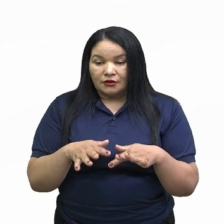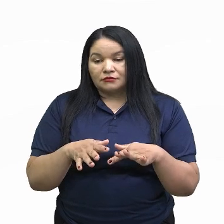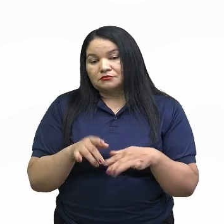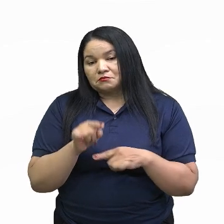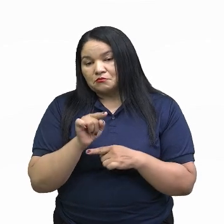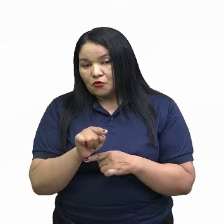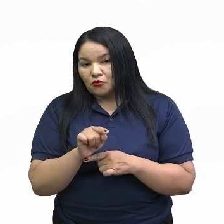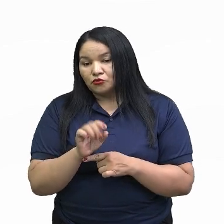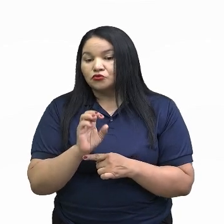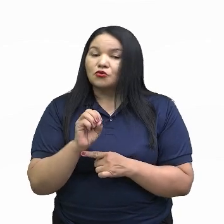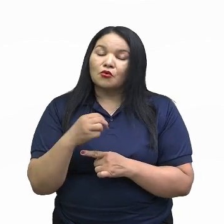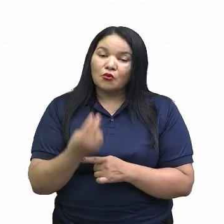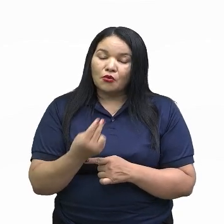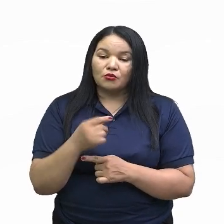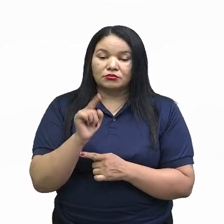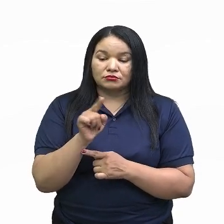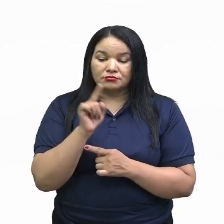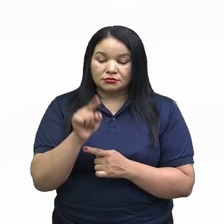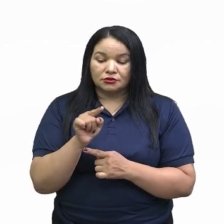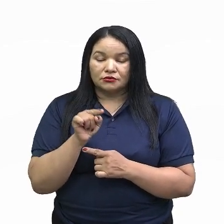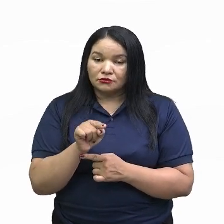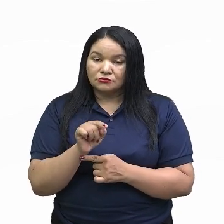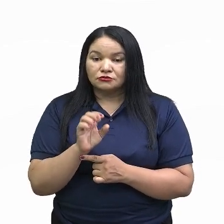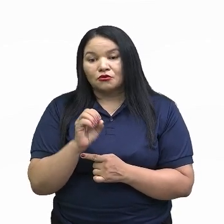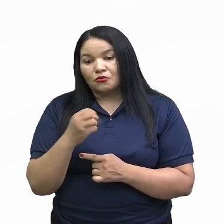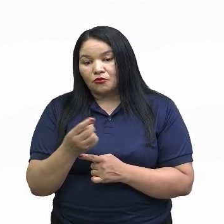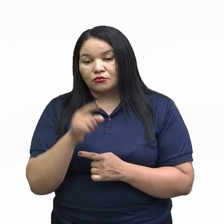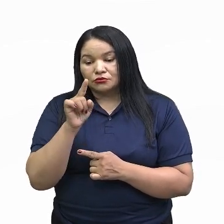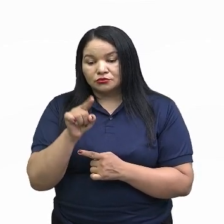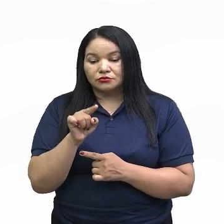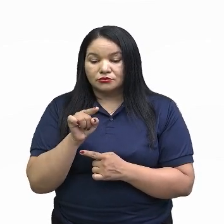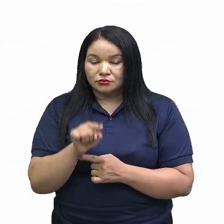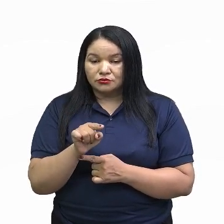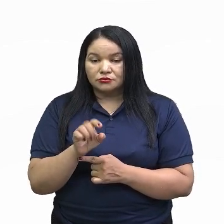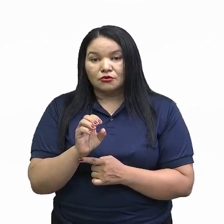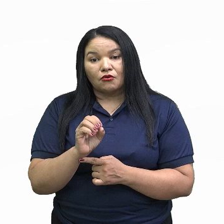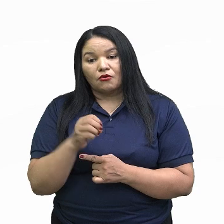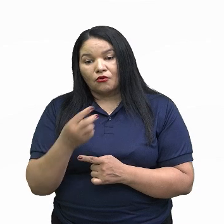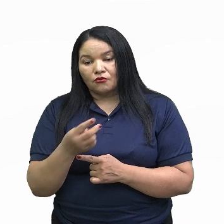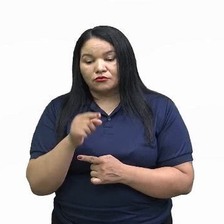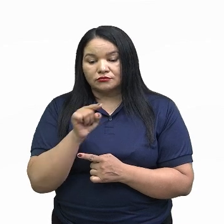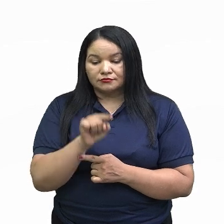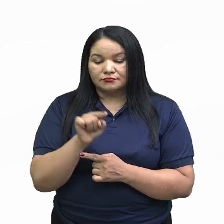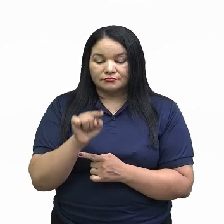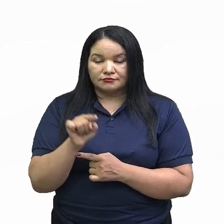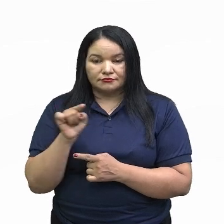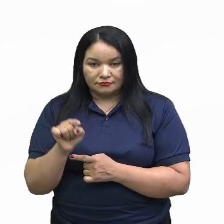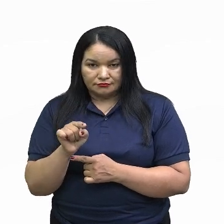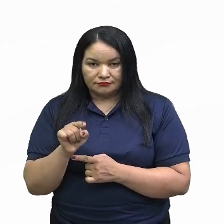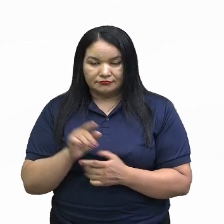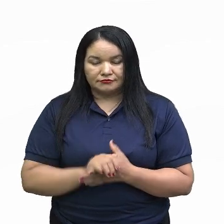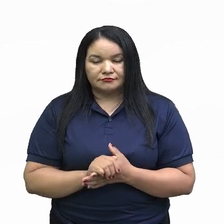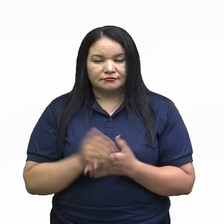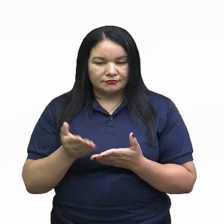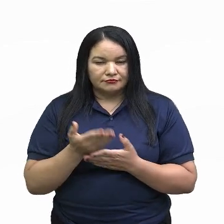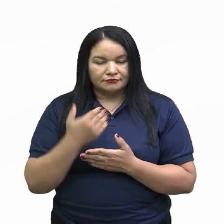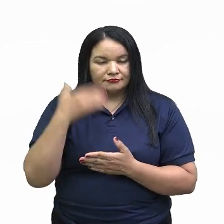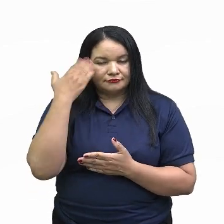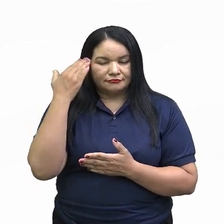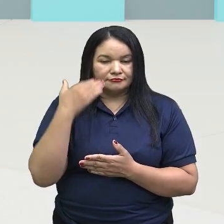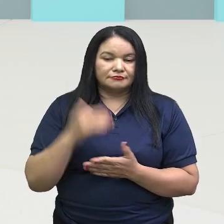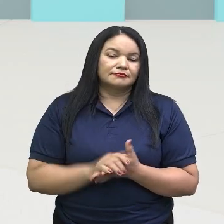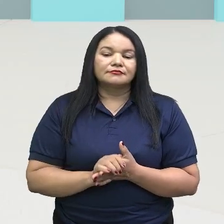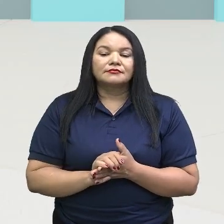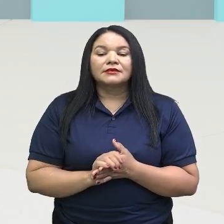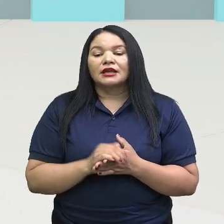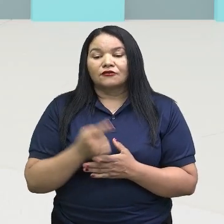ponto, ponto de interrogação, ponto de exclamação ou reticência. Então, para nós entendermos melhor, eu